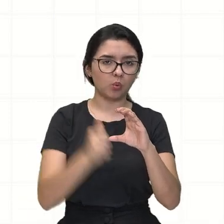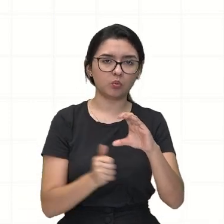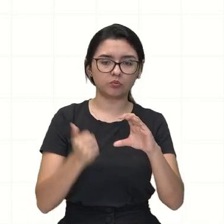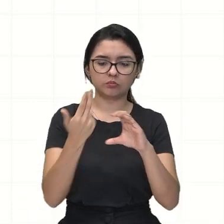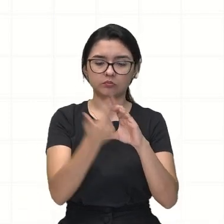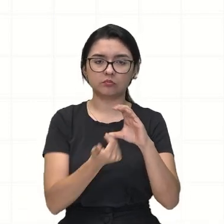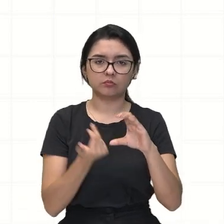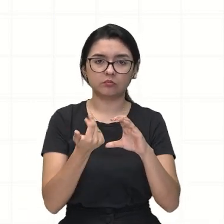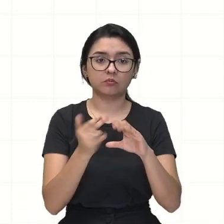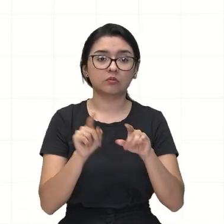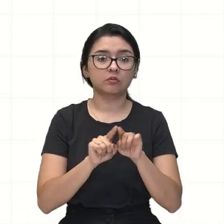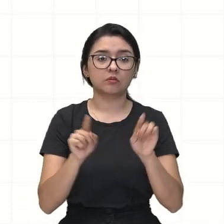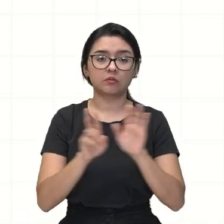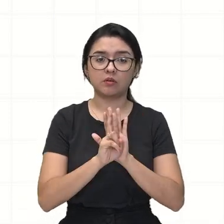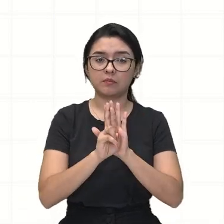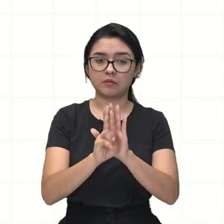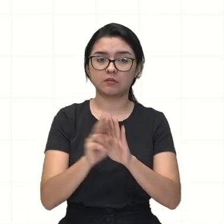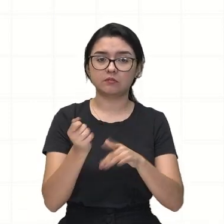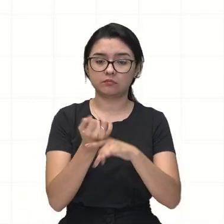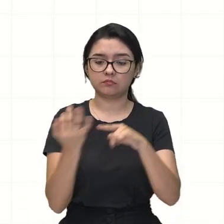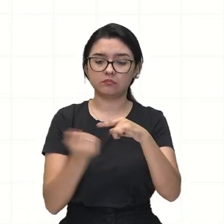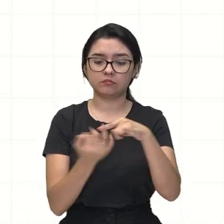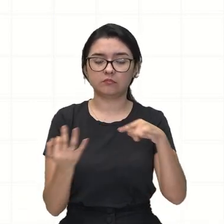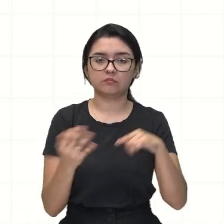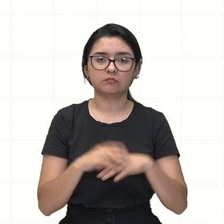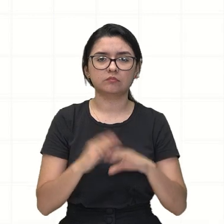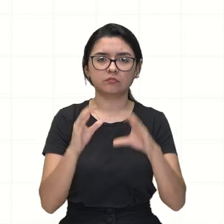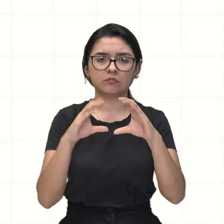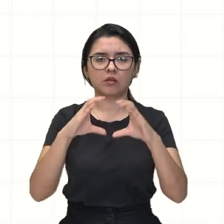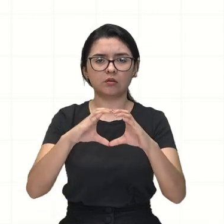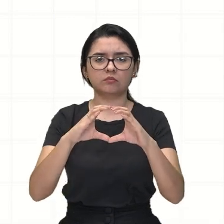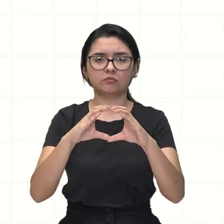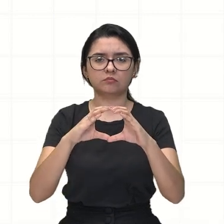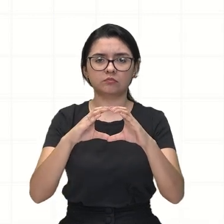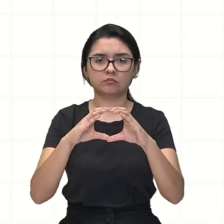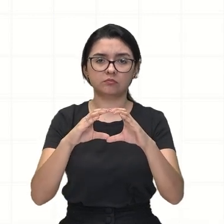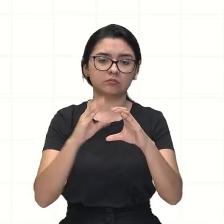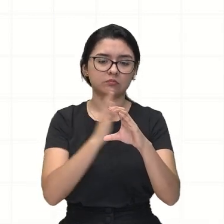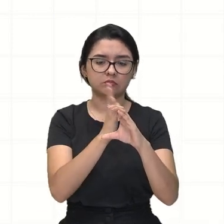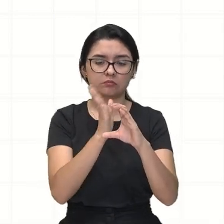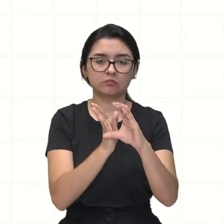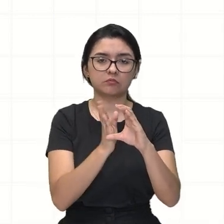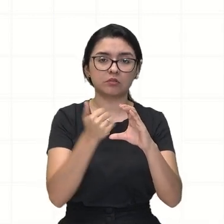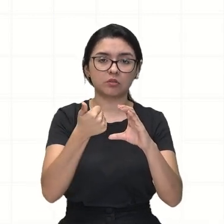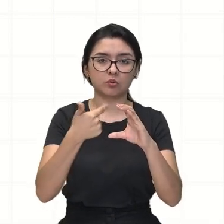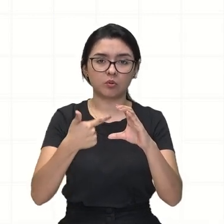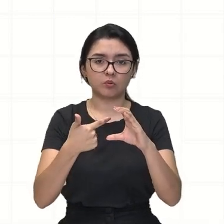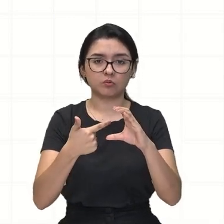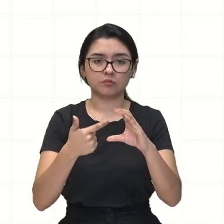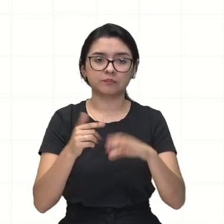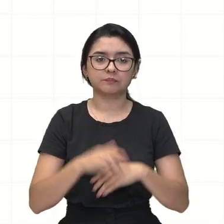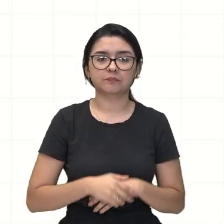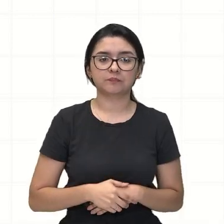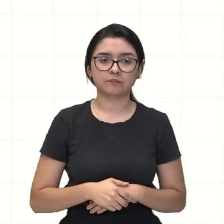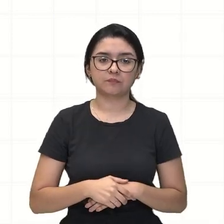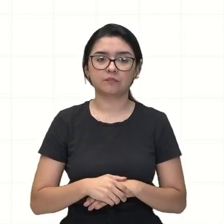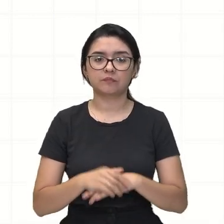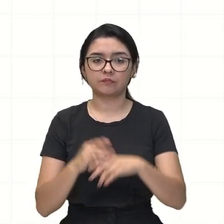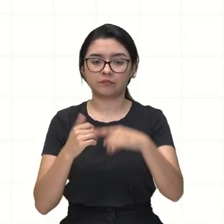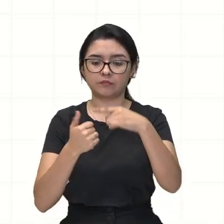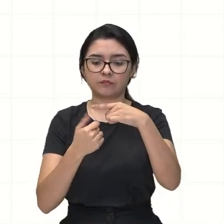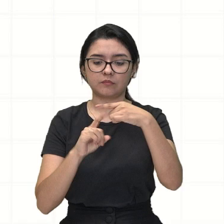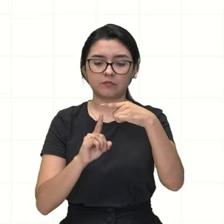representar em fração. Quantas partes o círculo está dividido? Está dividido em 12. Então, denominador,